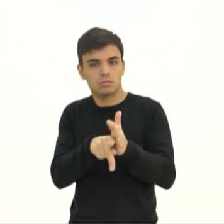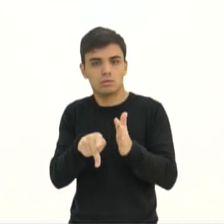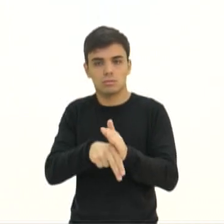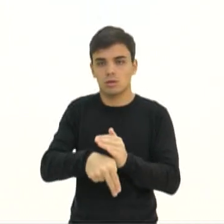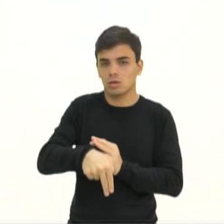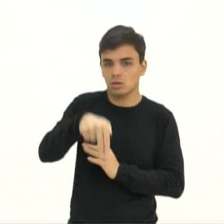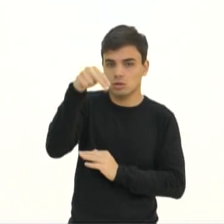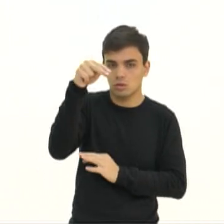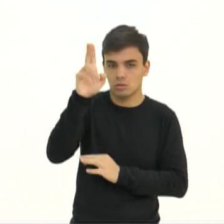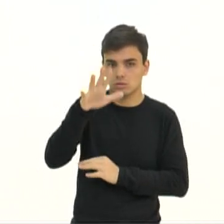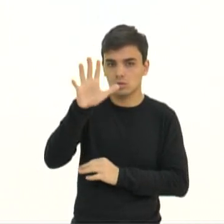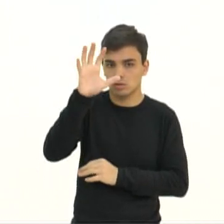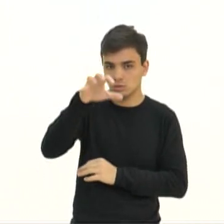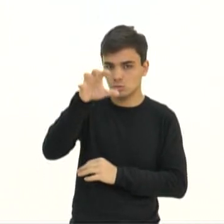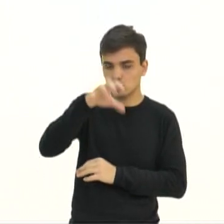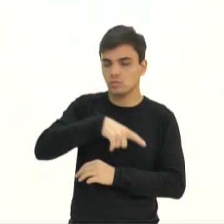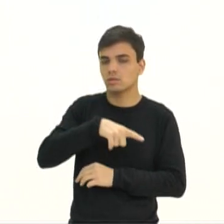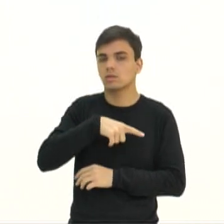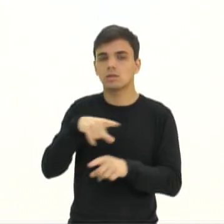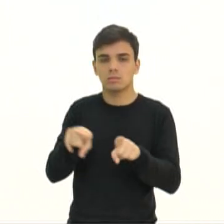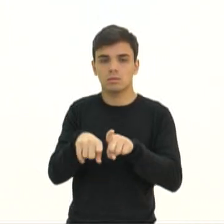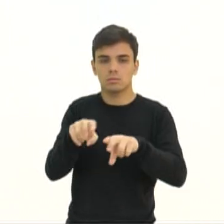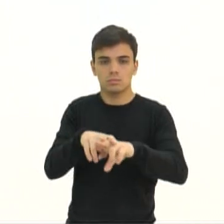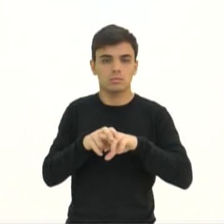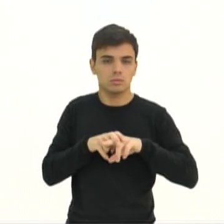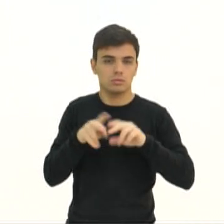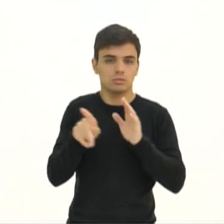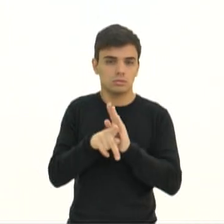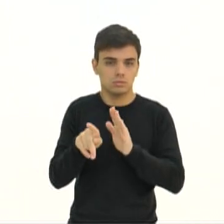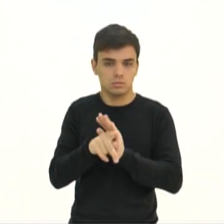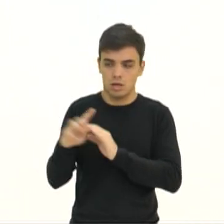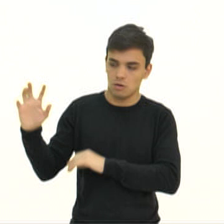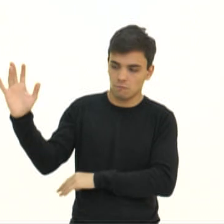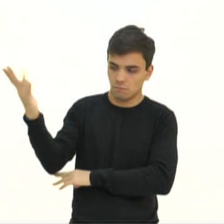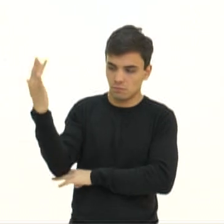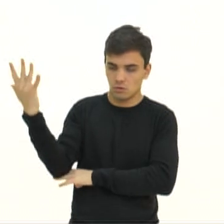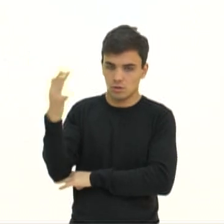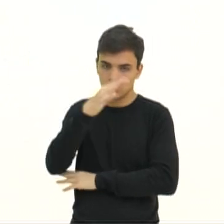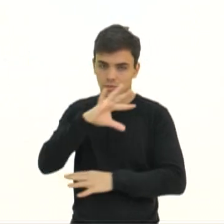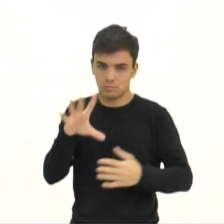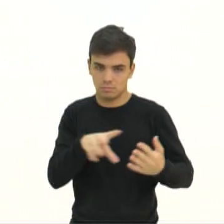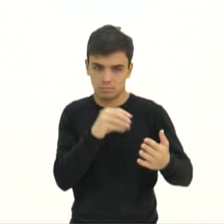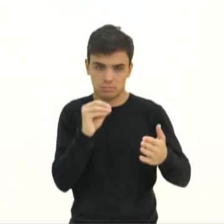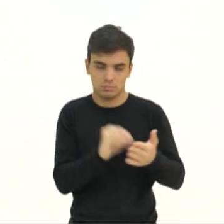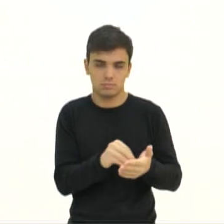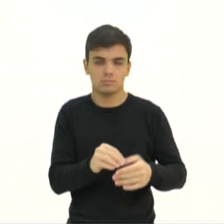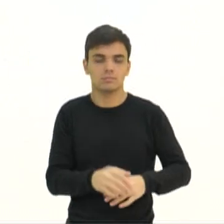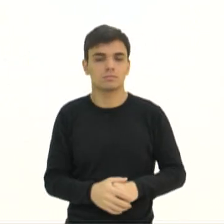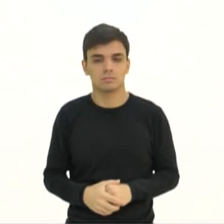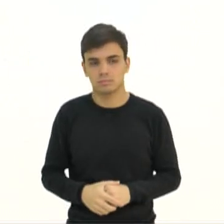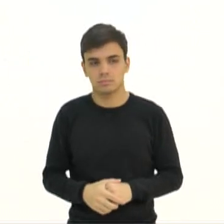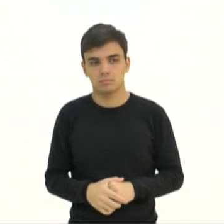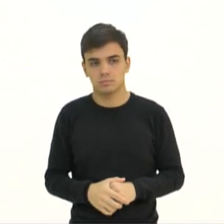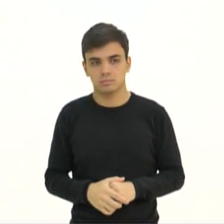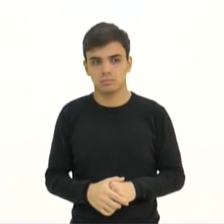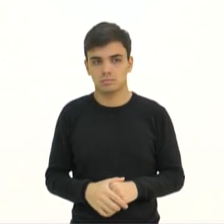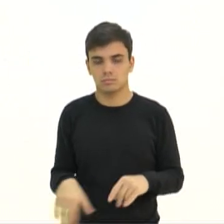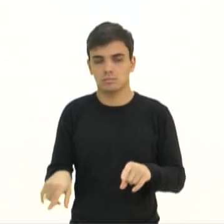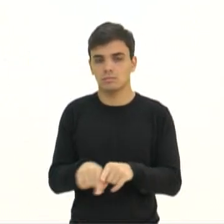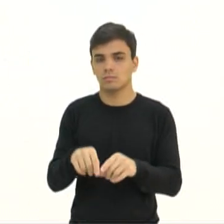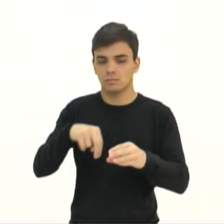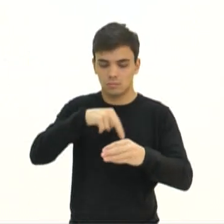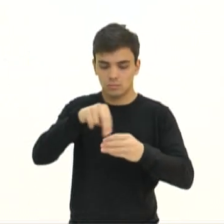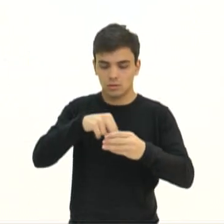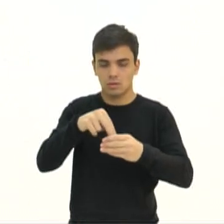também é uma região já mais chuvosa por influência da floresta amazônica. Então, divididas essas áreas. Os núcleos de desertificação